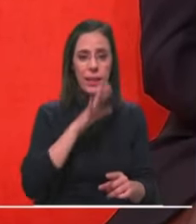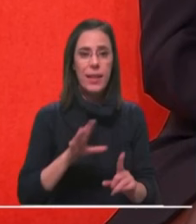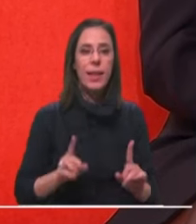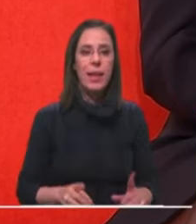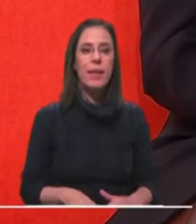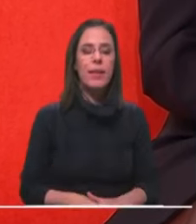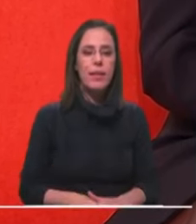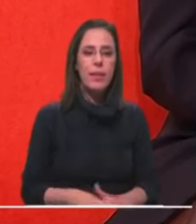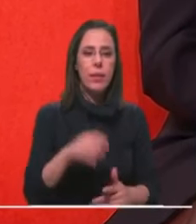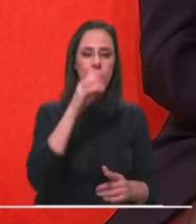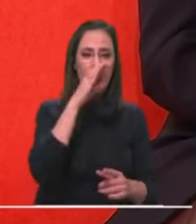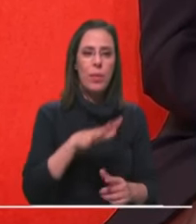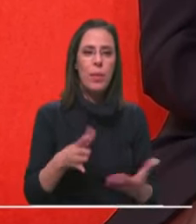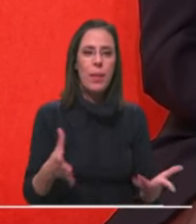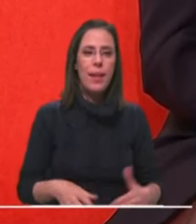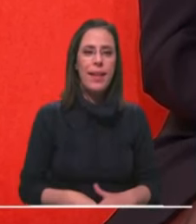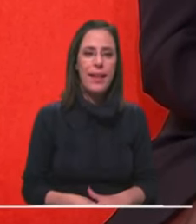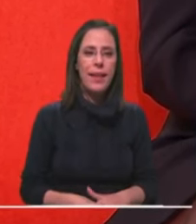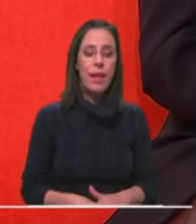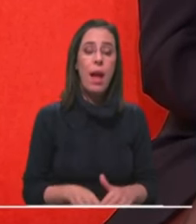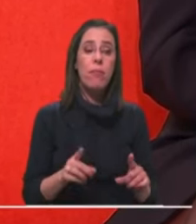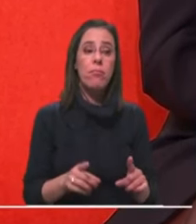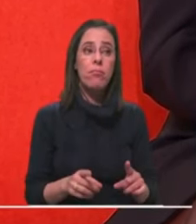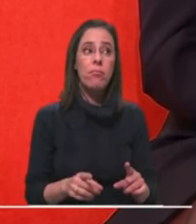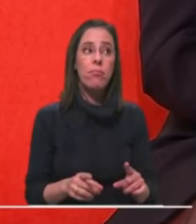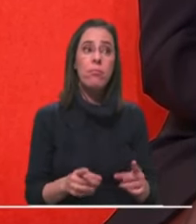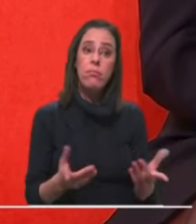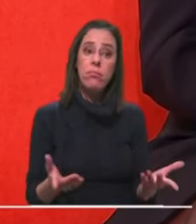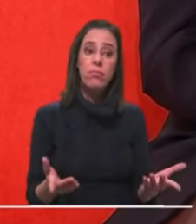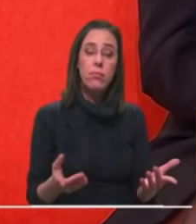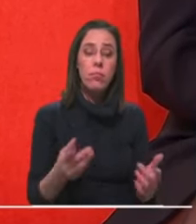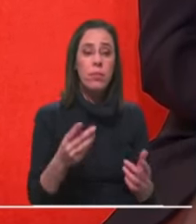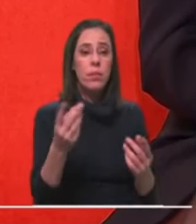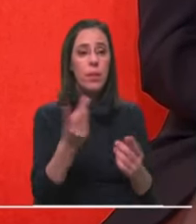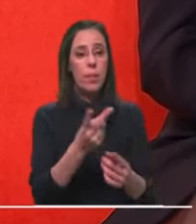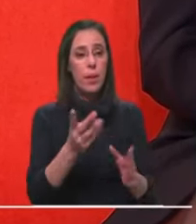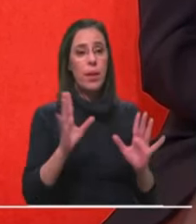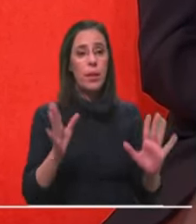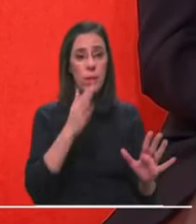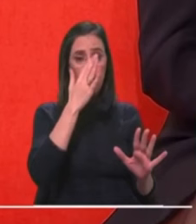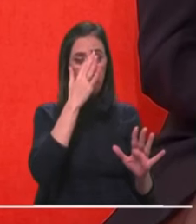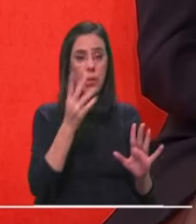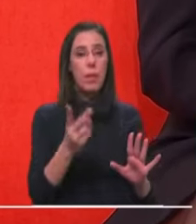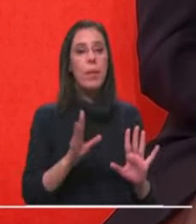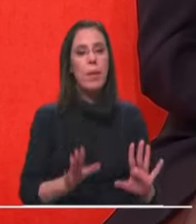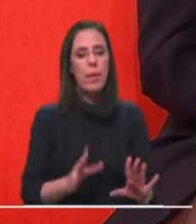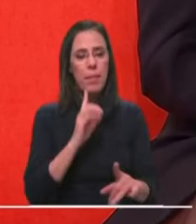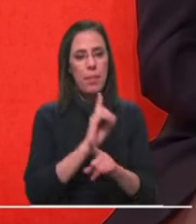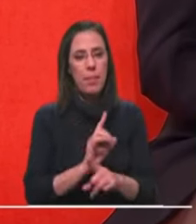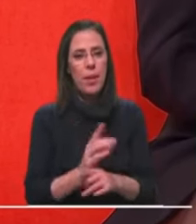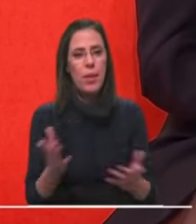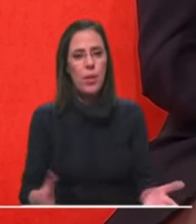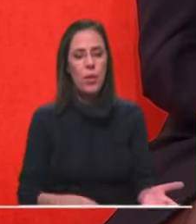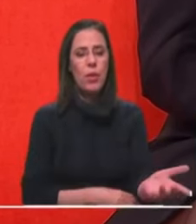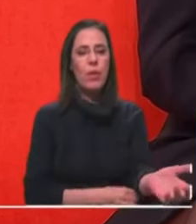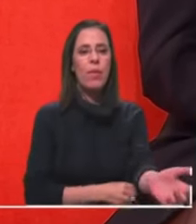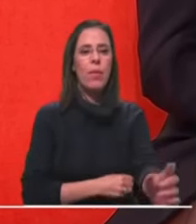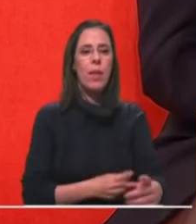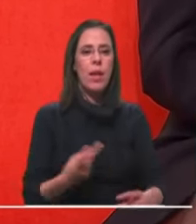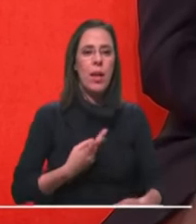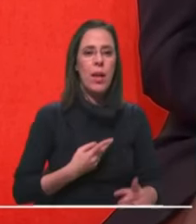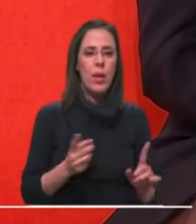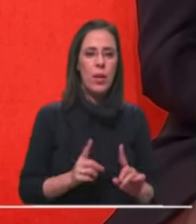exatamente fui para a quinta e é uma existência a dois para já é a dois